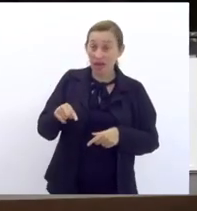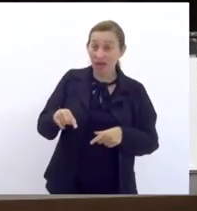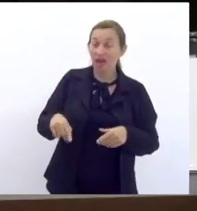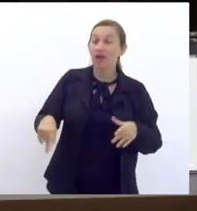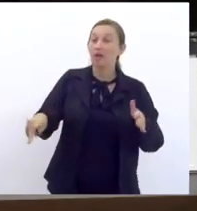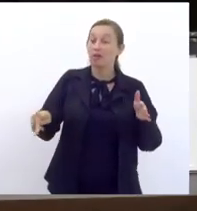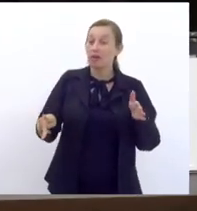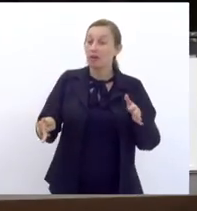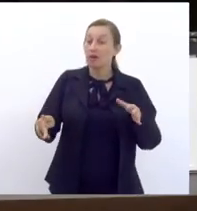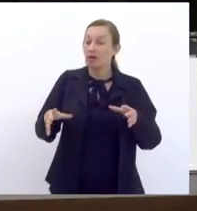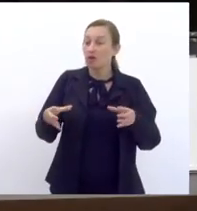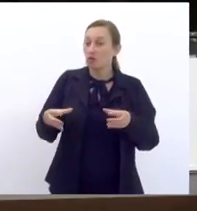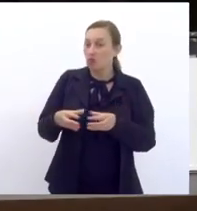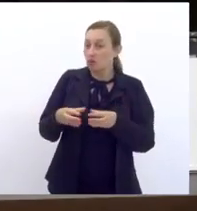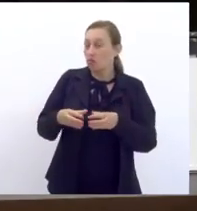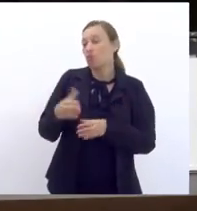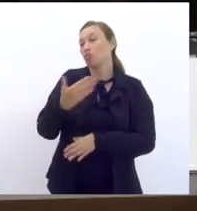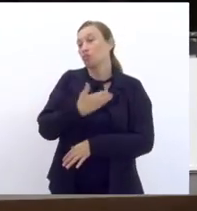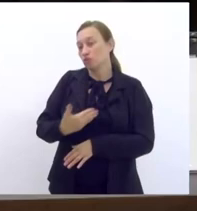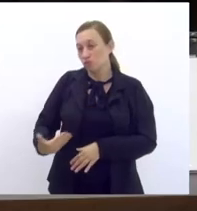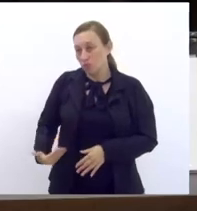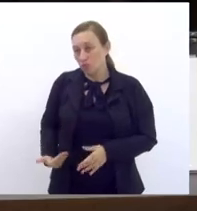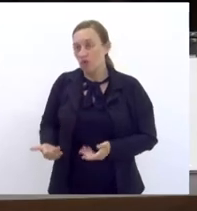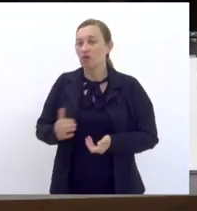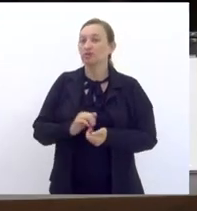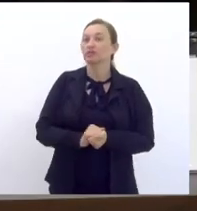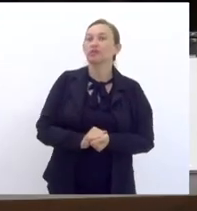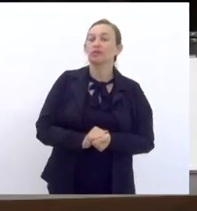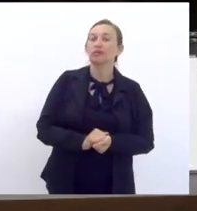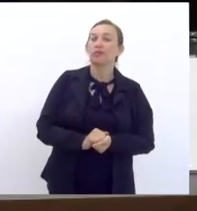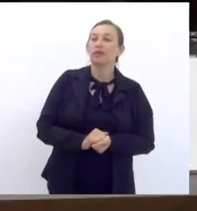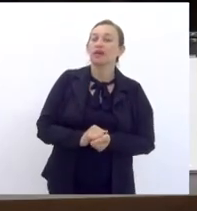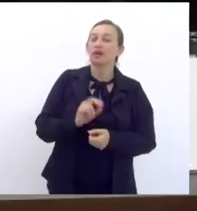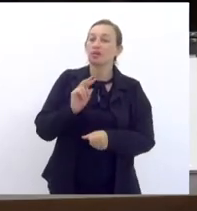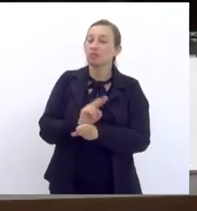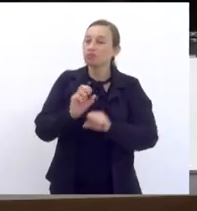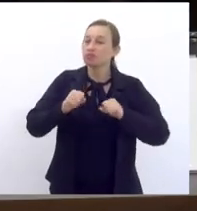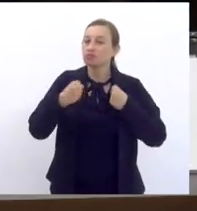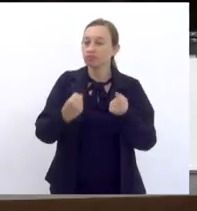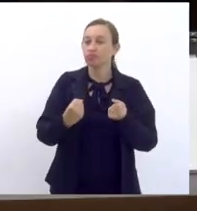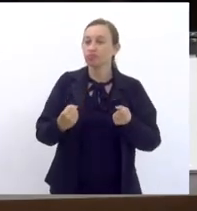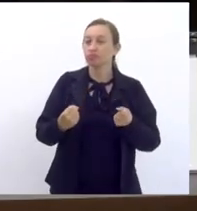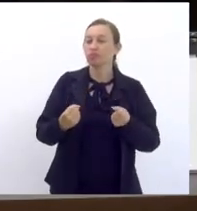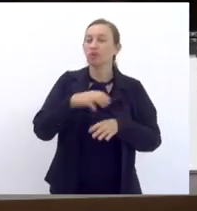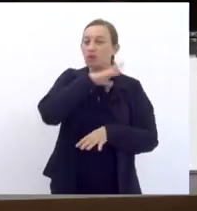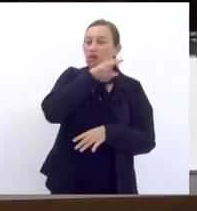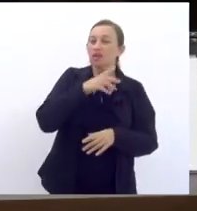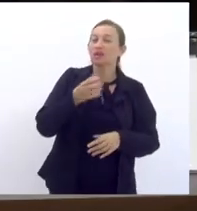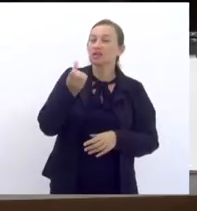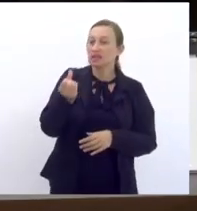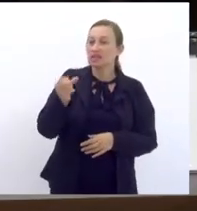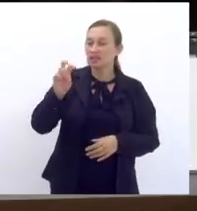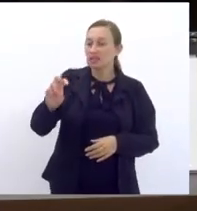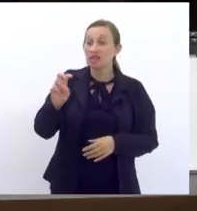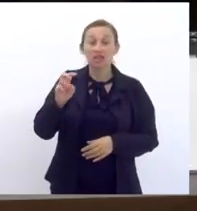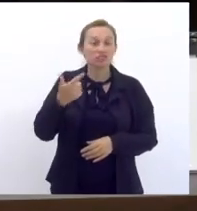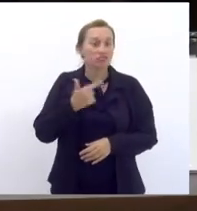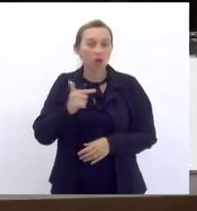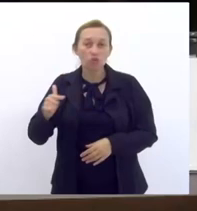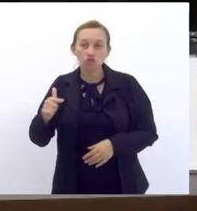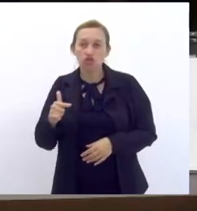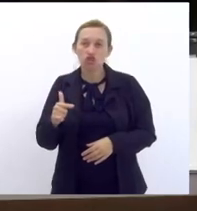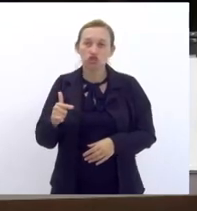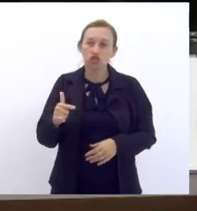pensa que é suipa é a referência de proteção animal Porque durante 65 anos não existia